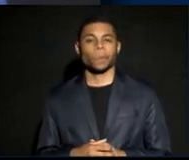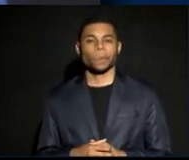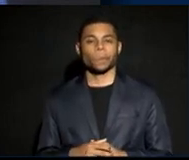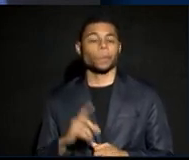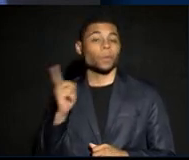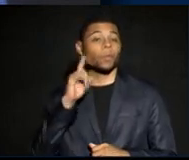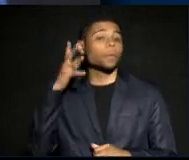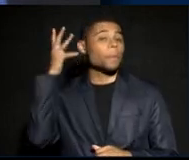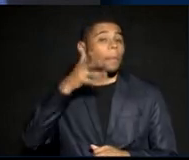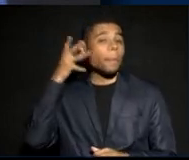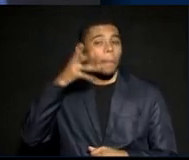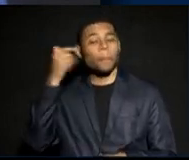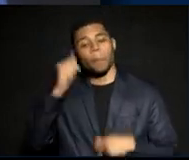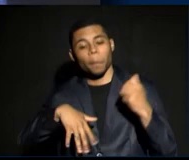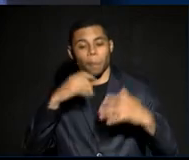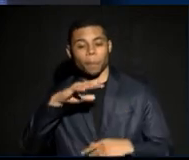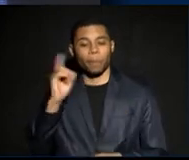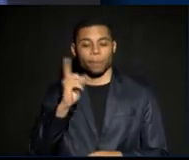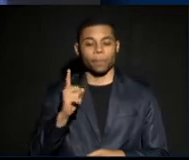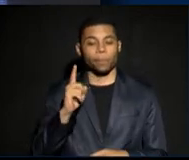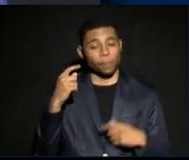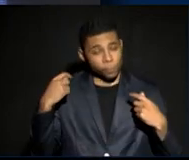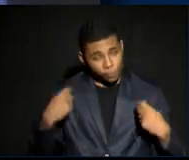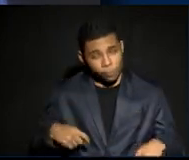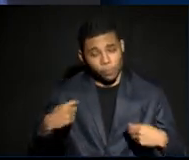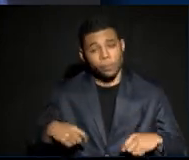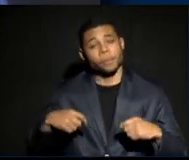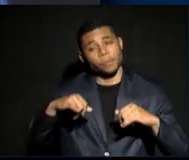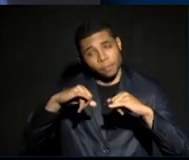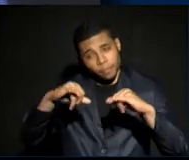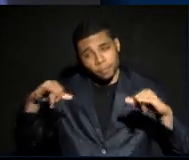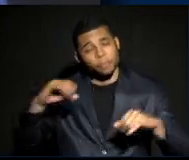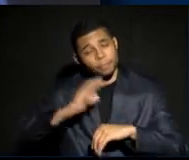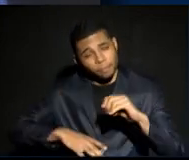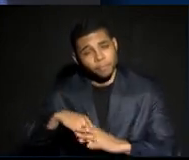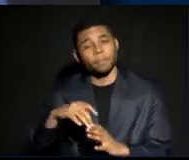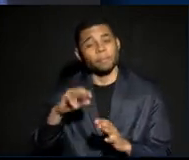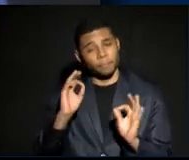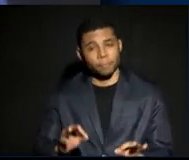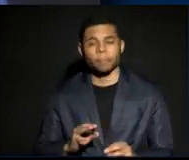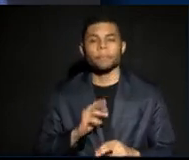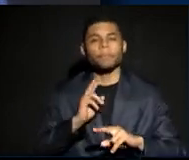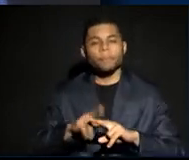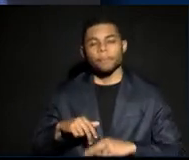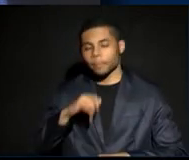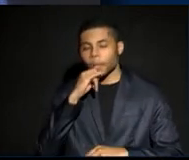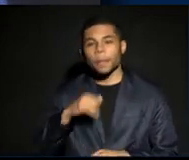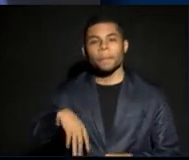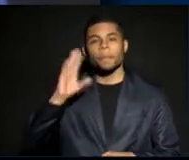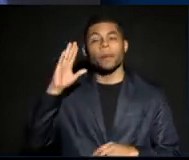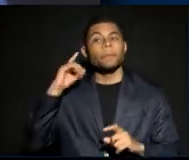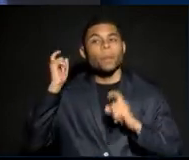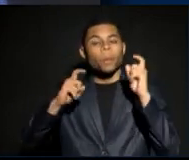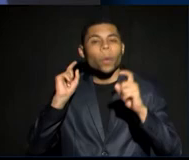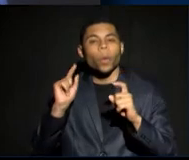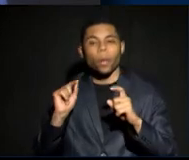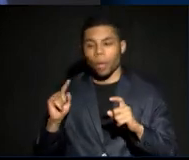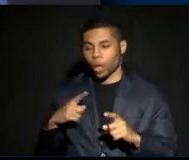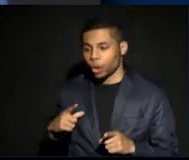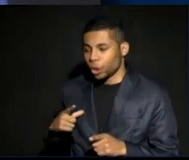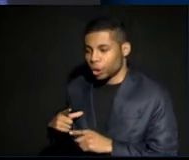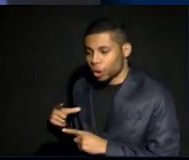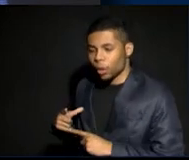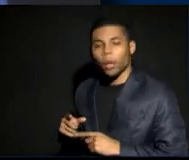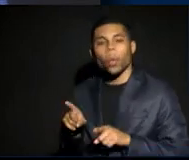pode ser discurso mas a gente tem que levar isso para prática porque foi a minha maior preocupação ferramenta